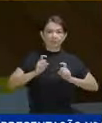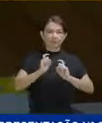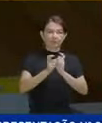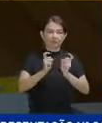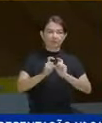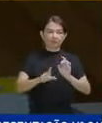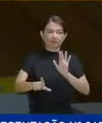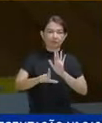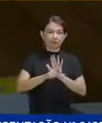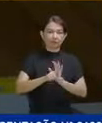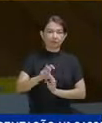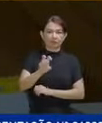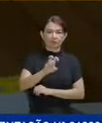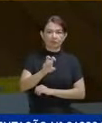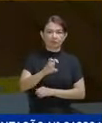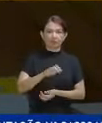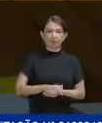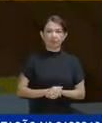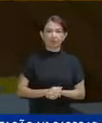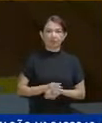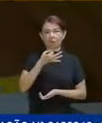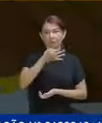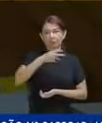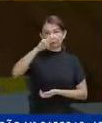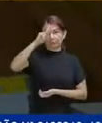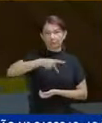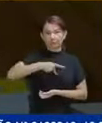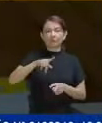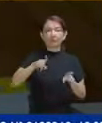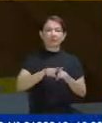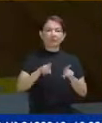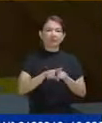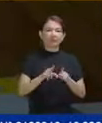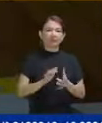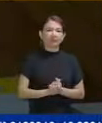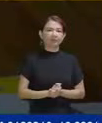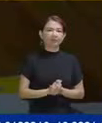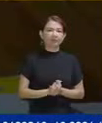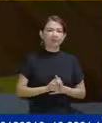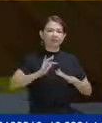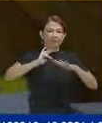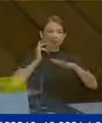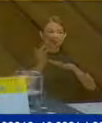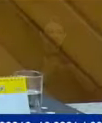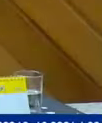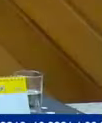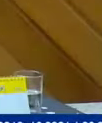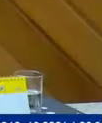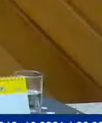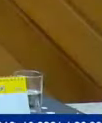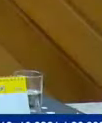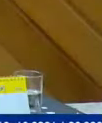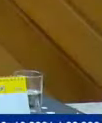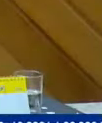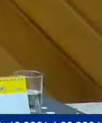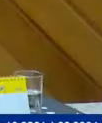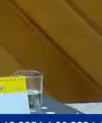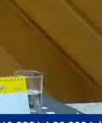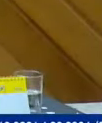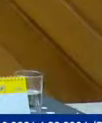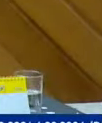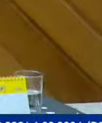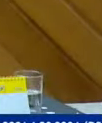legislativos. Inciso 5º, divulgação de posicionamento pessoal sobre questões políticas, inclusive em redes sociais. Inciso 6º,